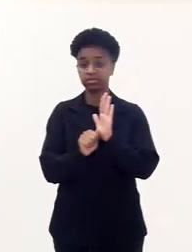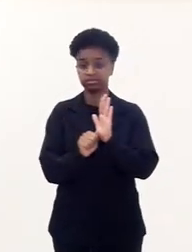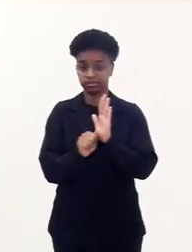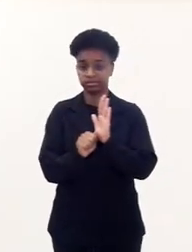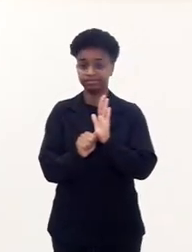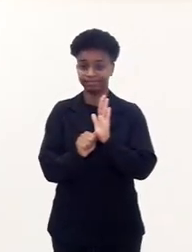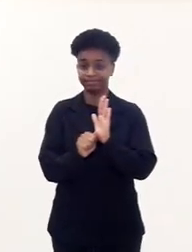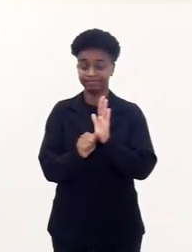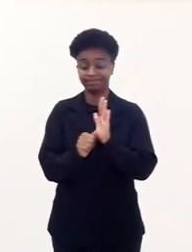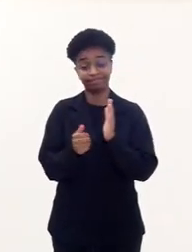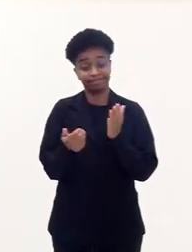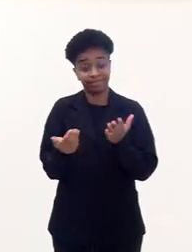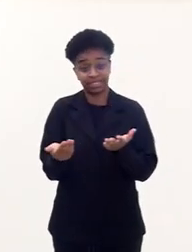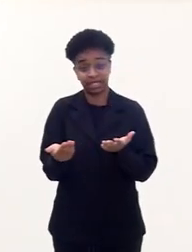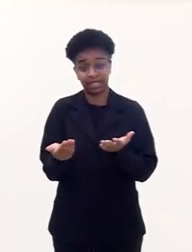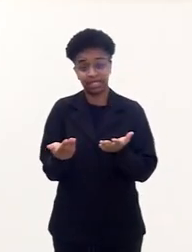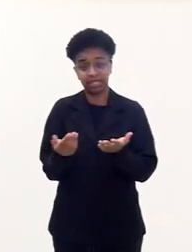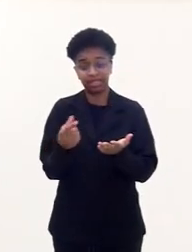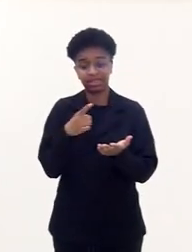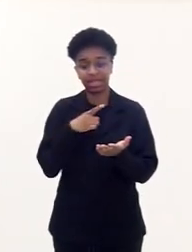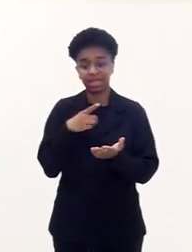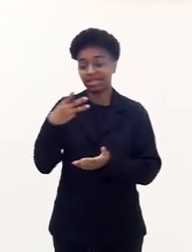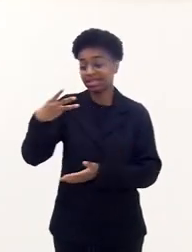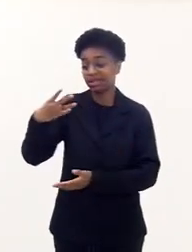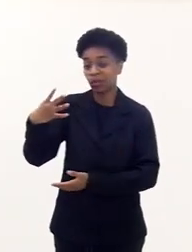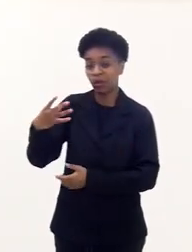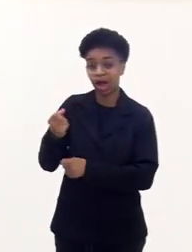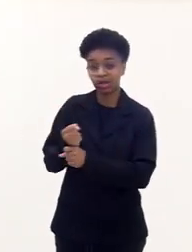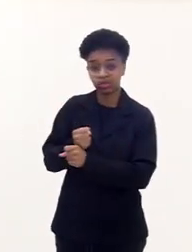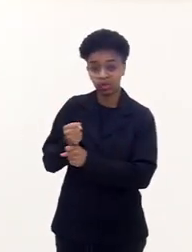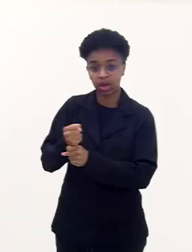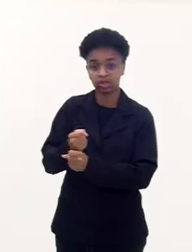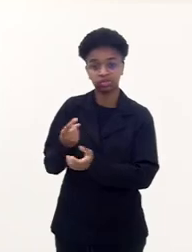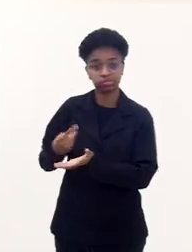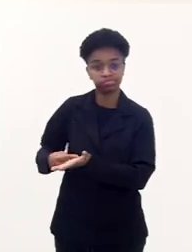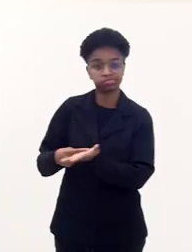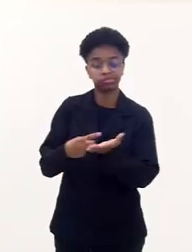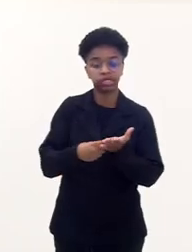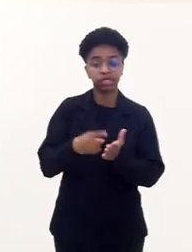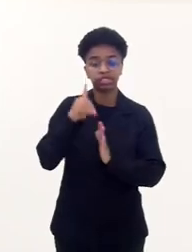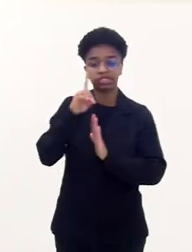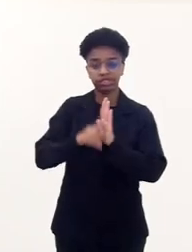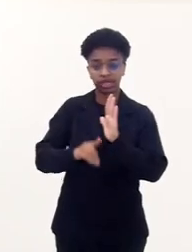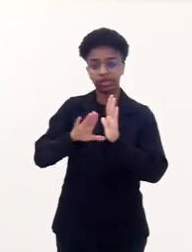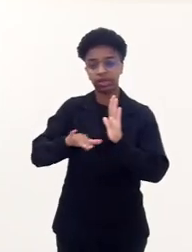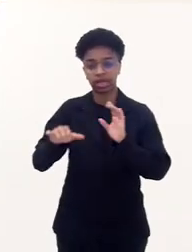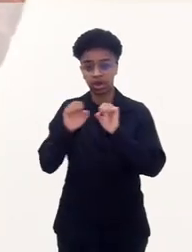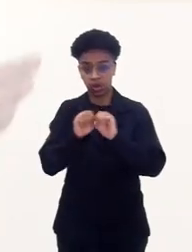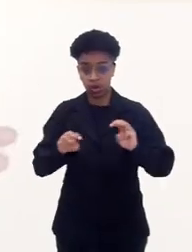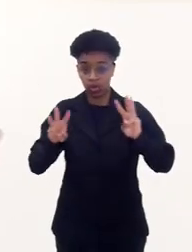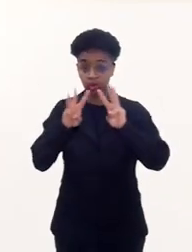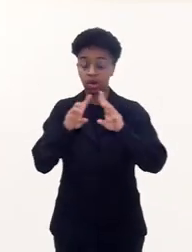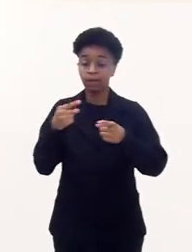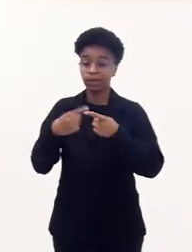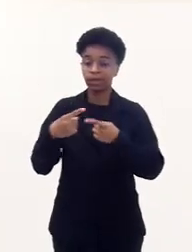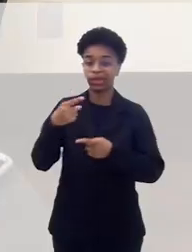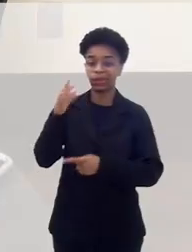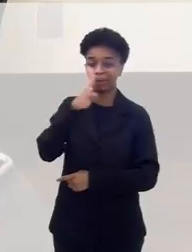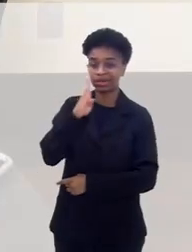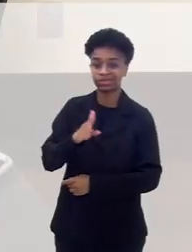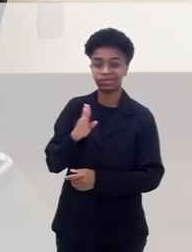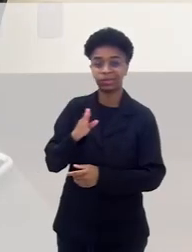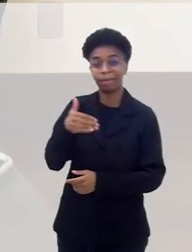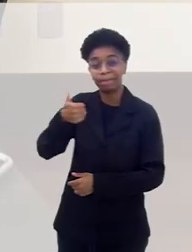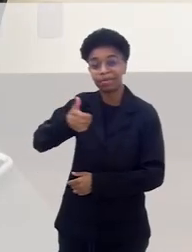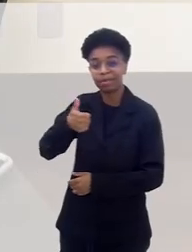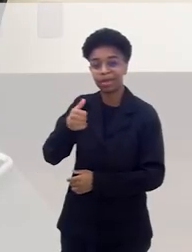e do Adolescente aí nos 34 anos da convenção de direitos da criança da ONU que o Brasil foi o primeiro país